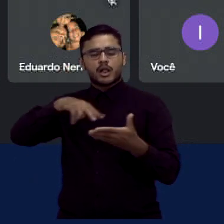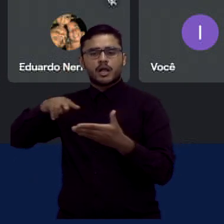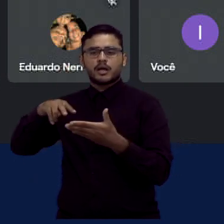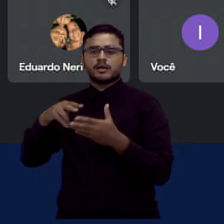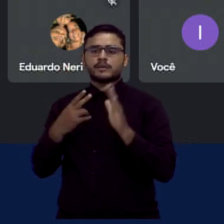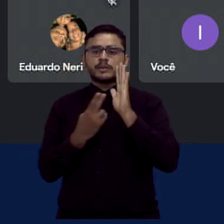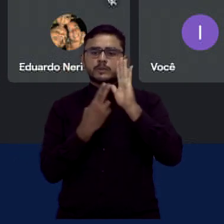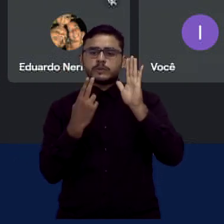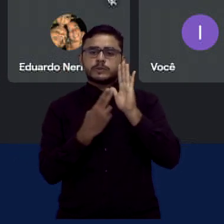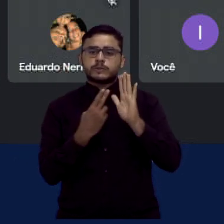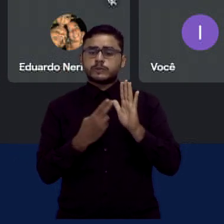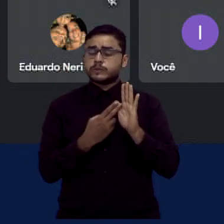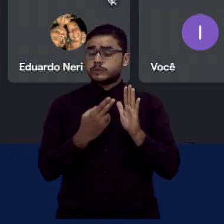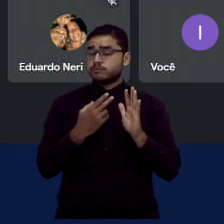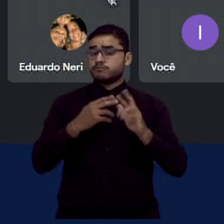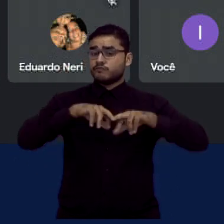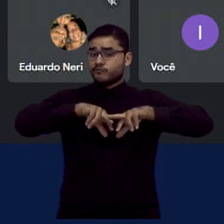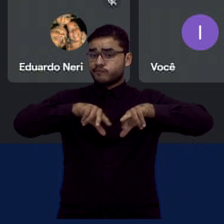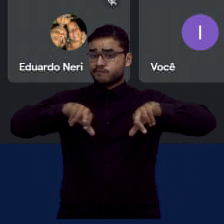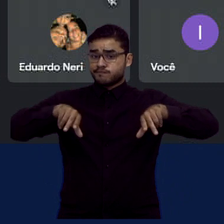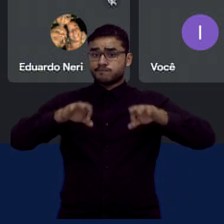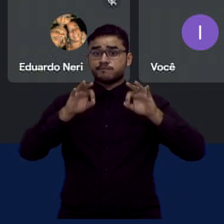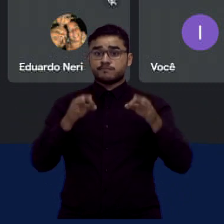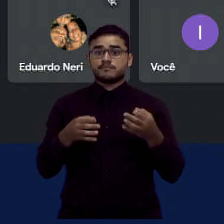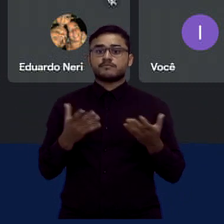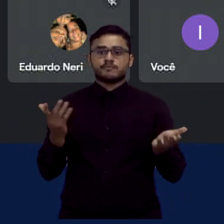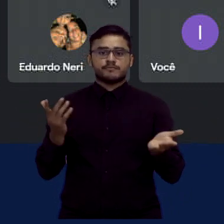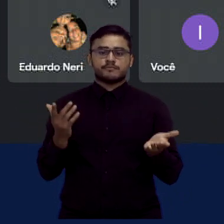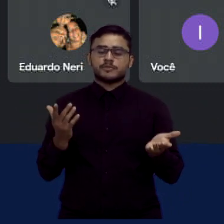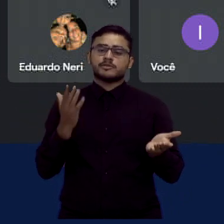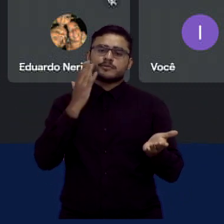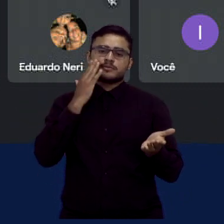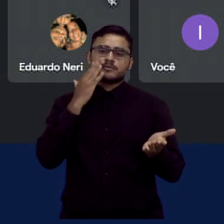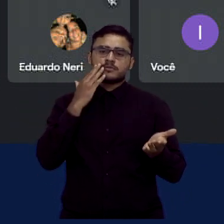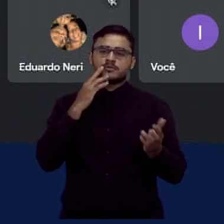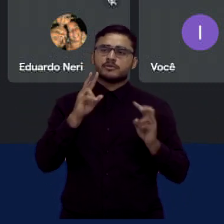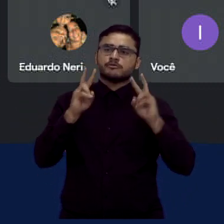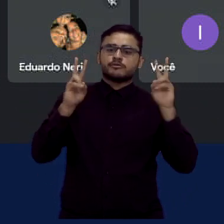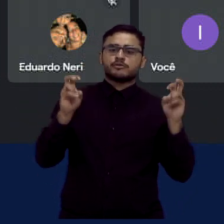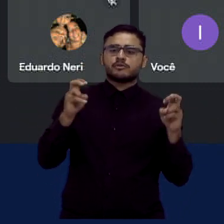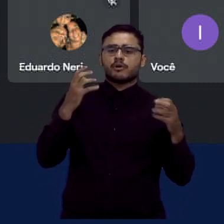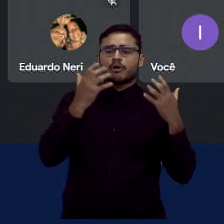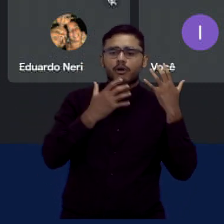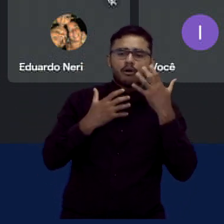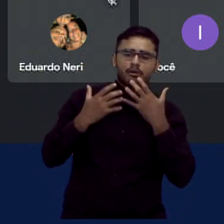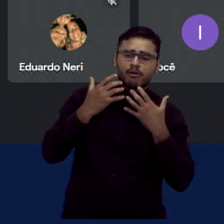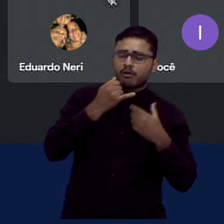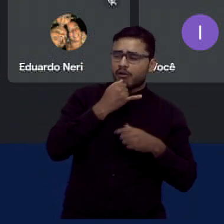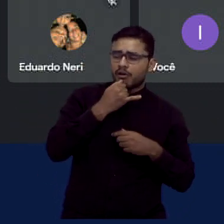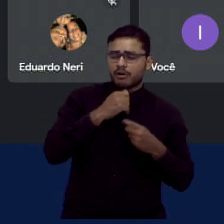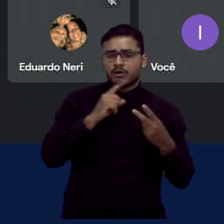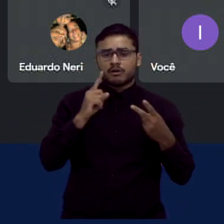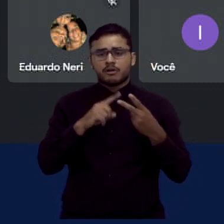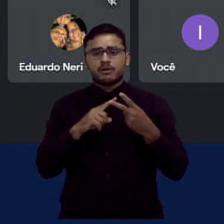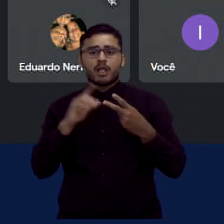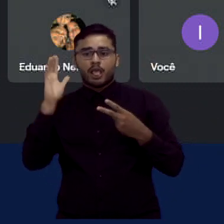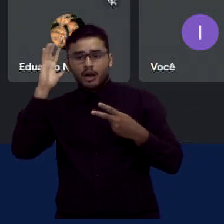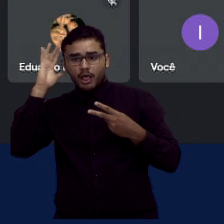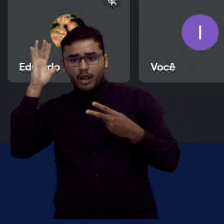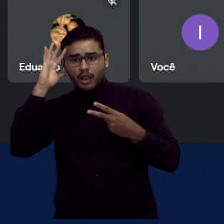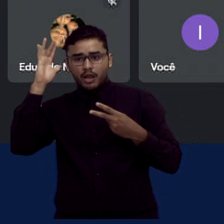sobre várias coisas, do drama, a fantasia espacial, a ficção